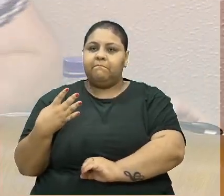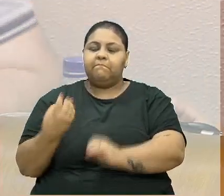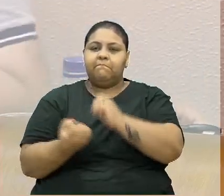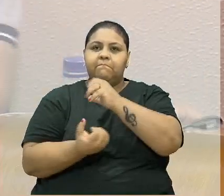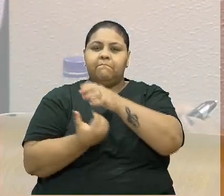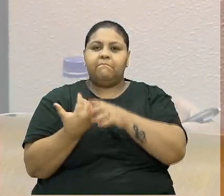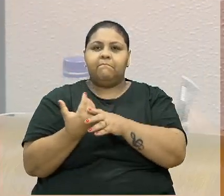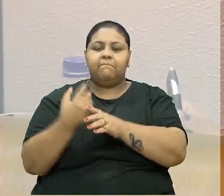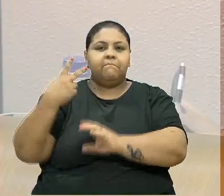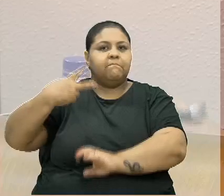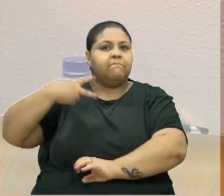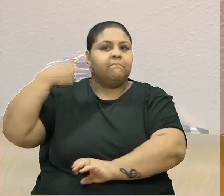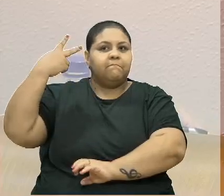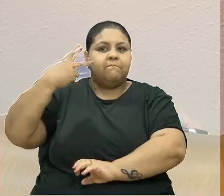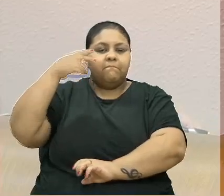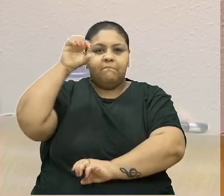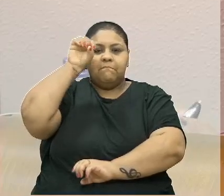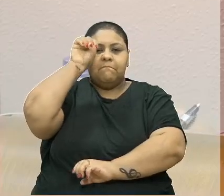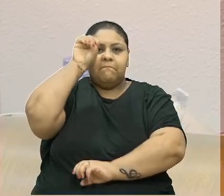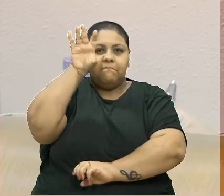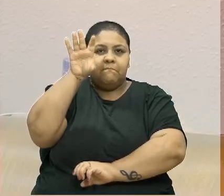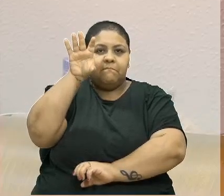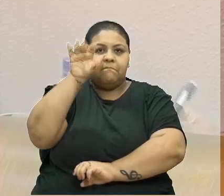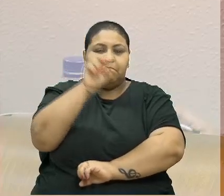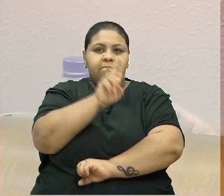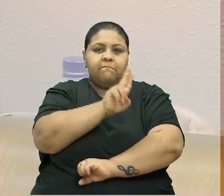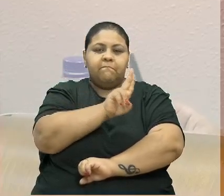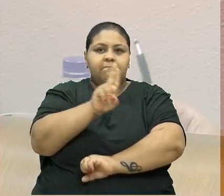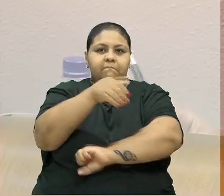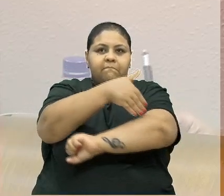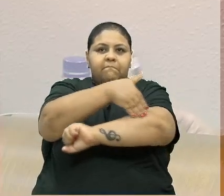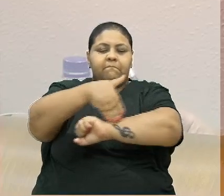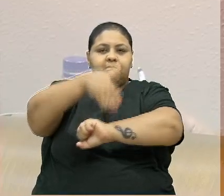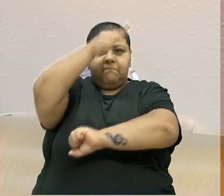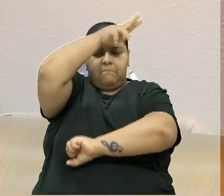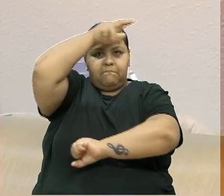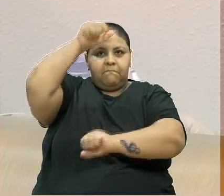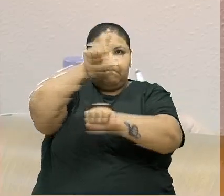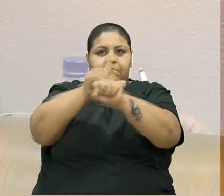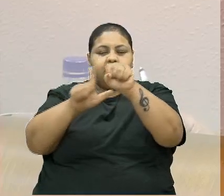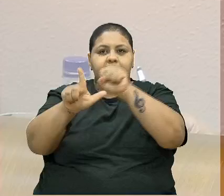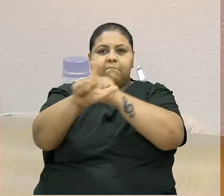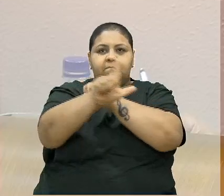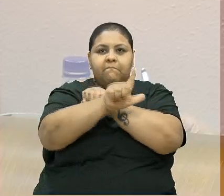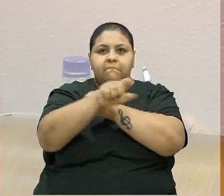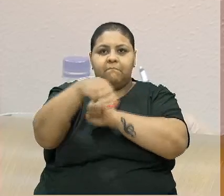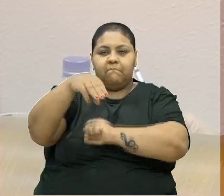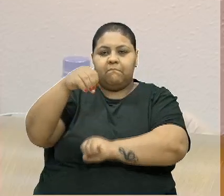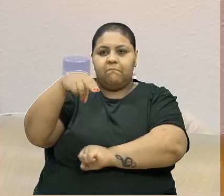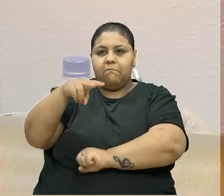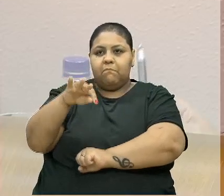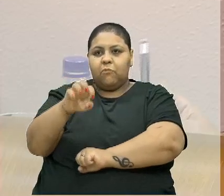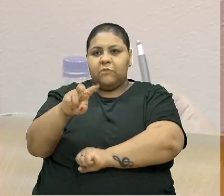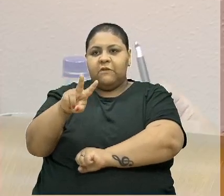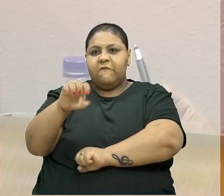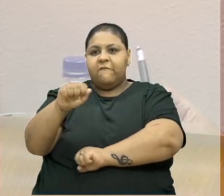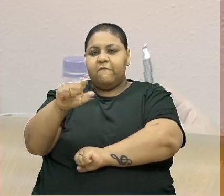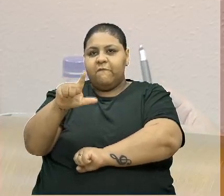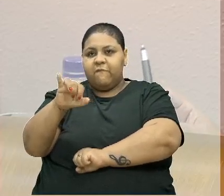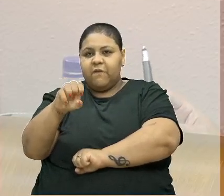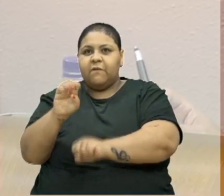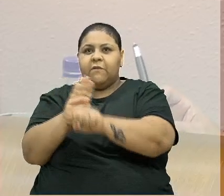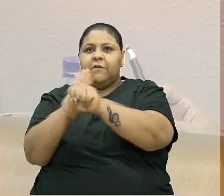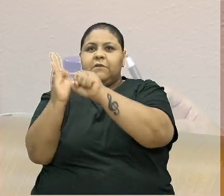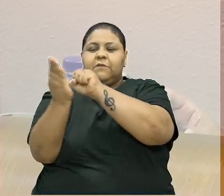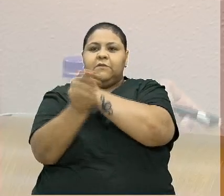221/2024, de autoria do vereador Fiuza, que denomina Via Pública Municipal do loteamento residencial Mountain Village 2, bairro Nossa